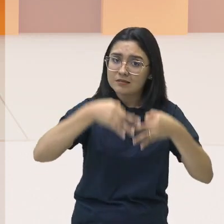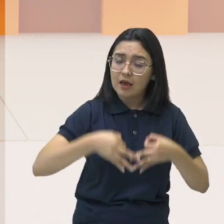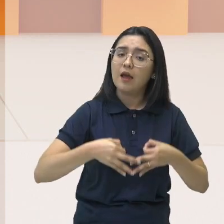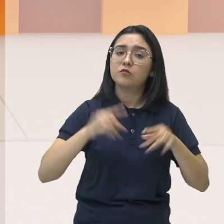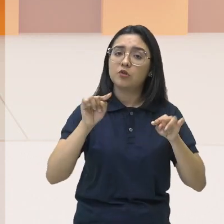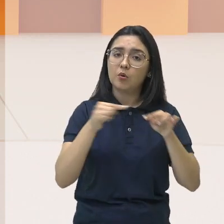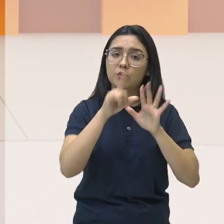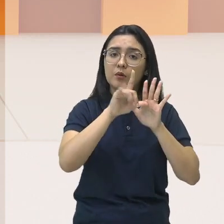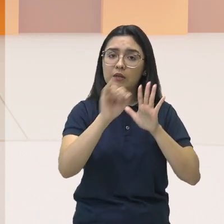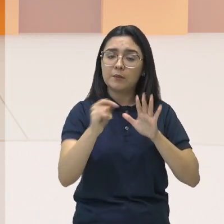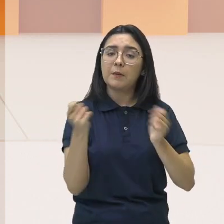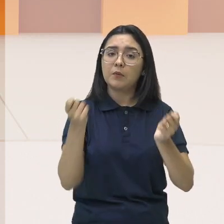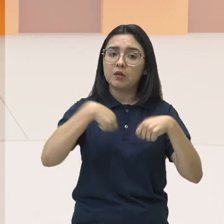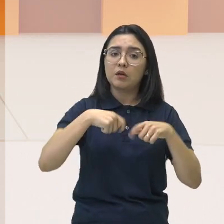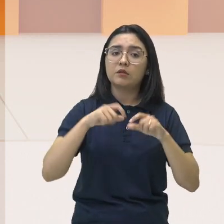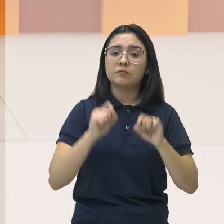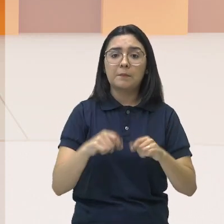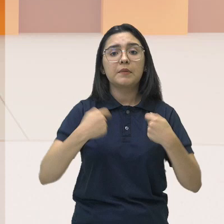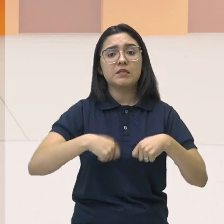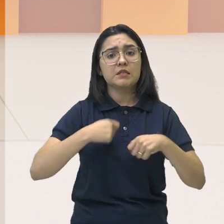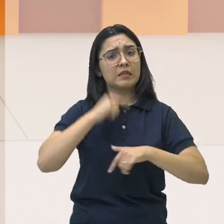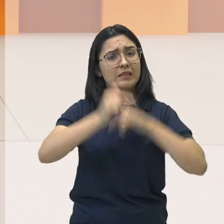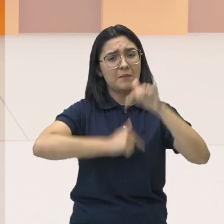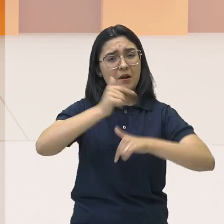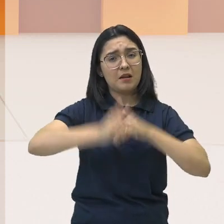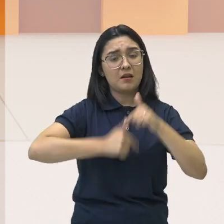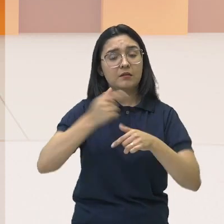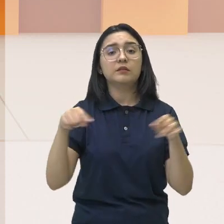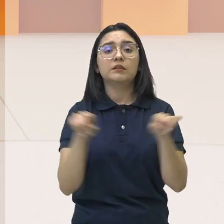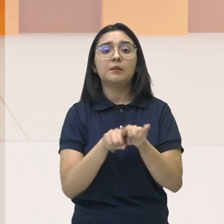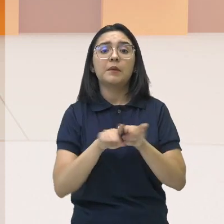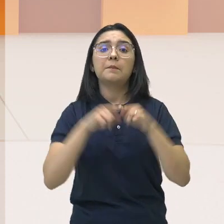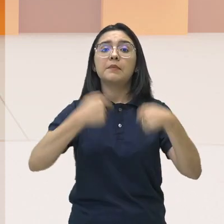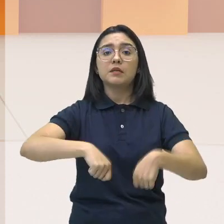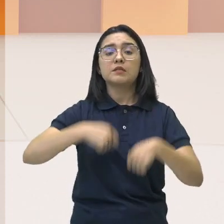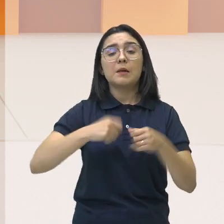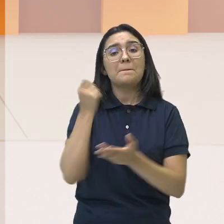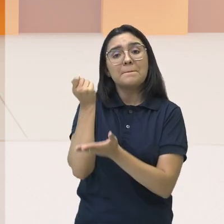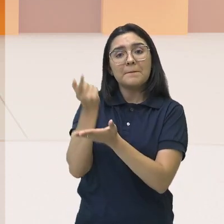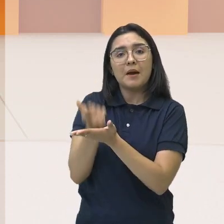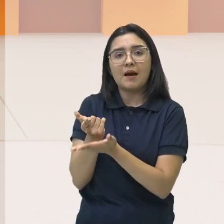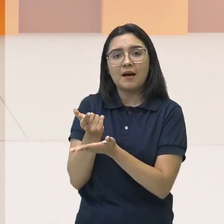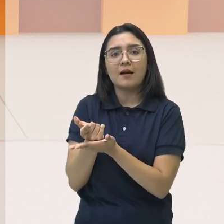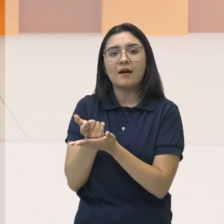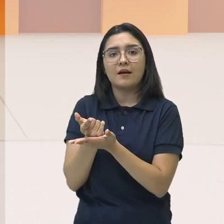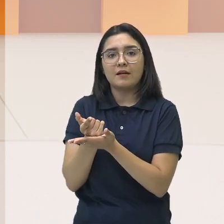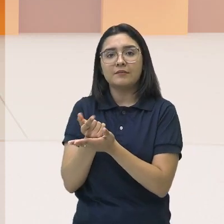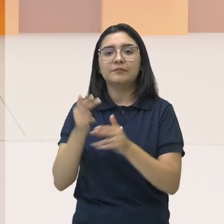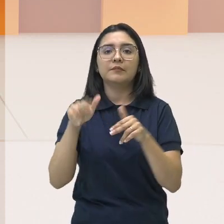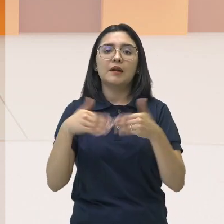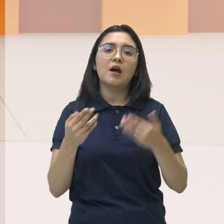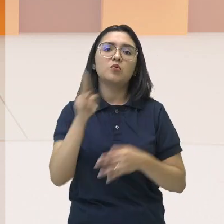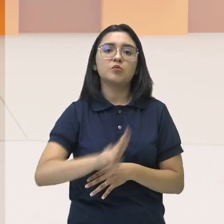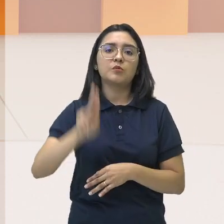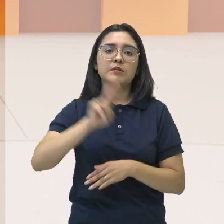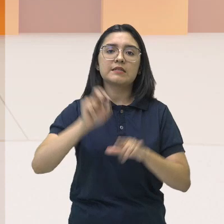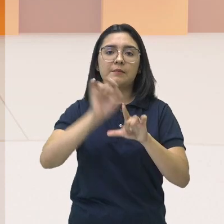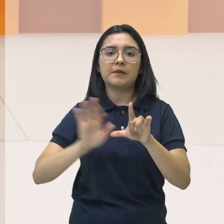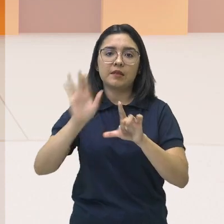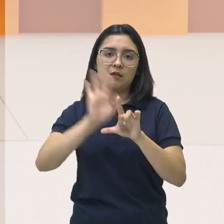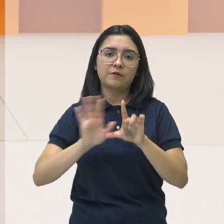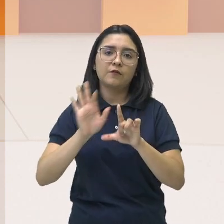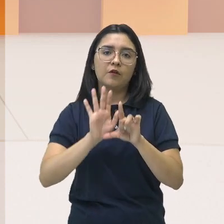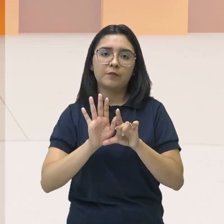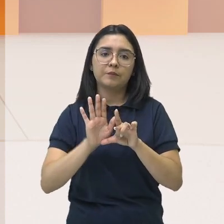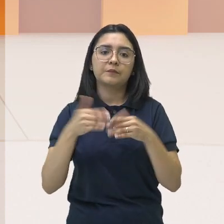para circular. Ele precisa trabalhar, obviamente, e, além disso, ele ainda precisa pagar por usar essa plataforma que faz essa conexão